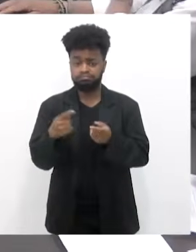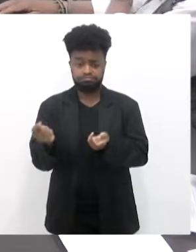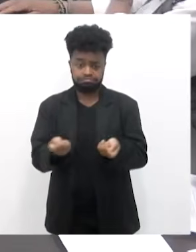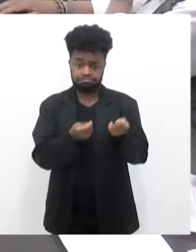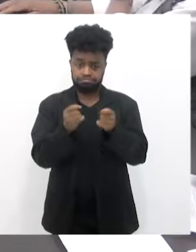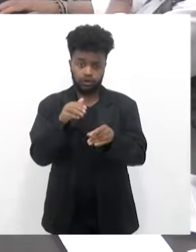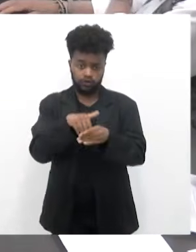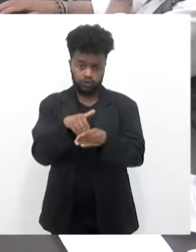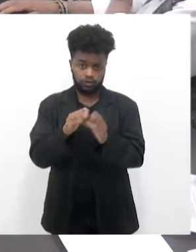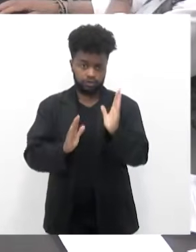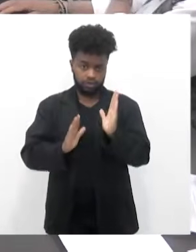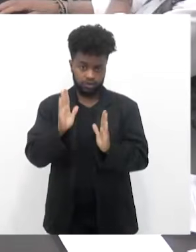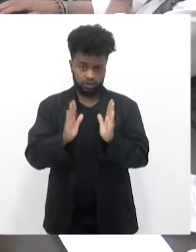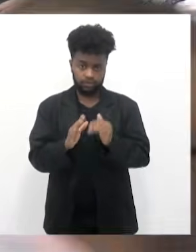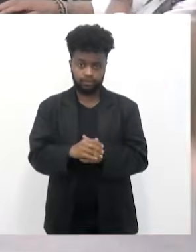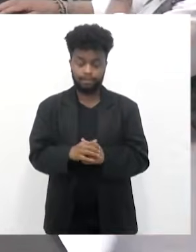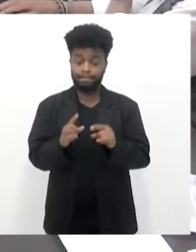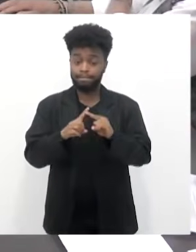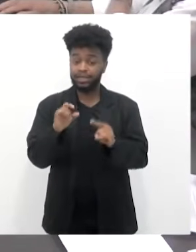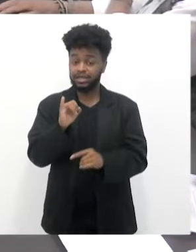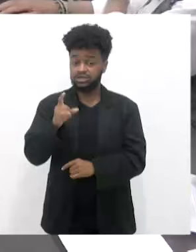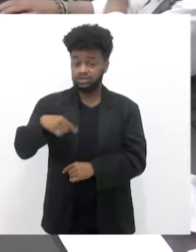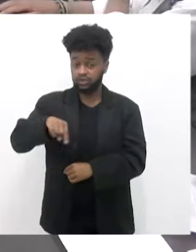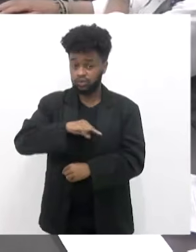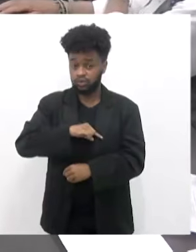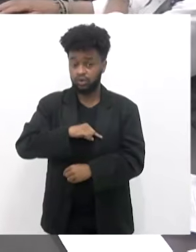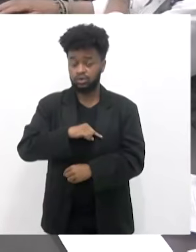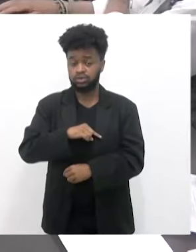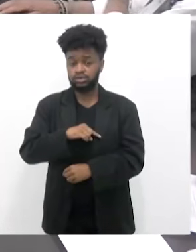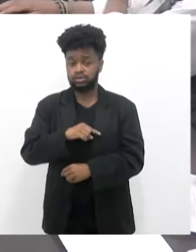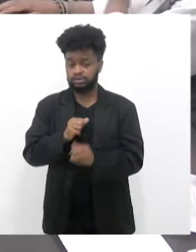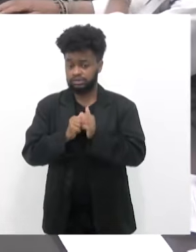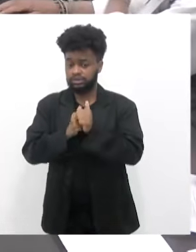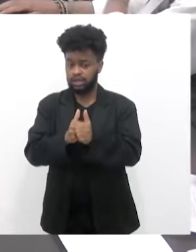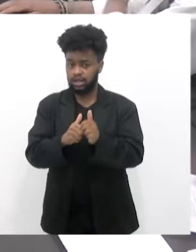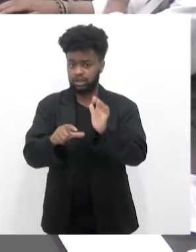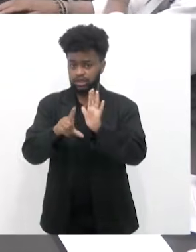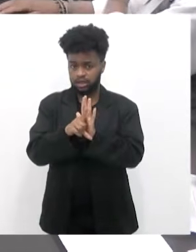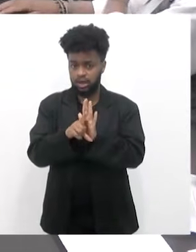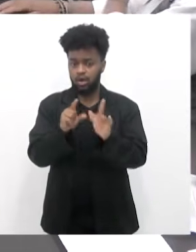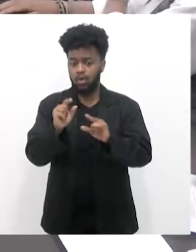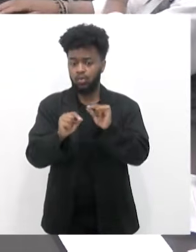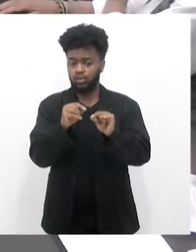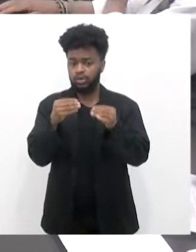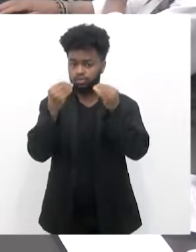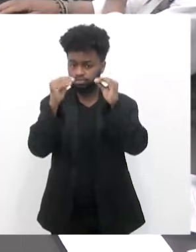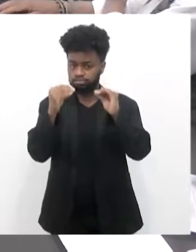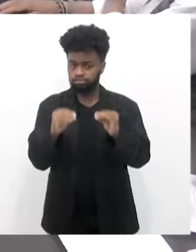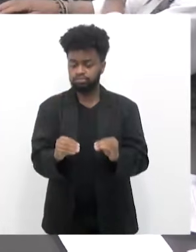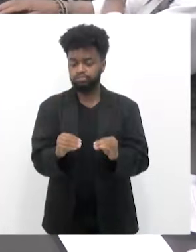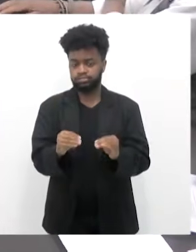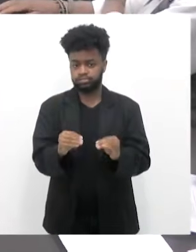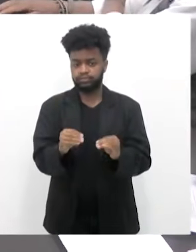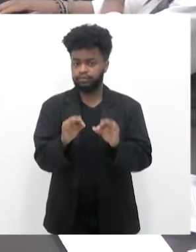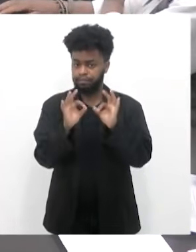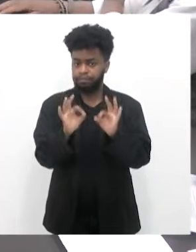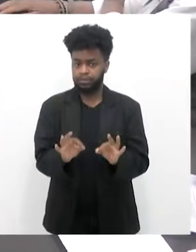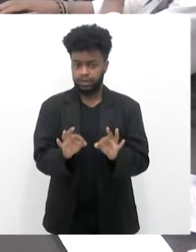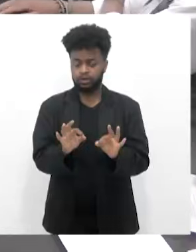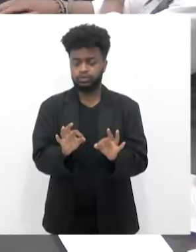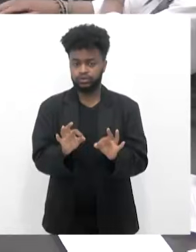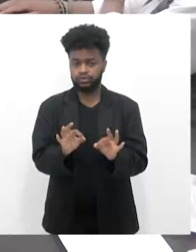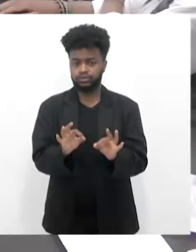ordinária. Se a gente for levar a letra da lei do que está disposto